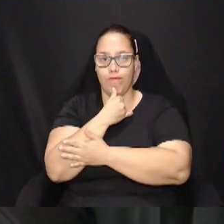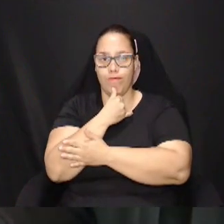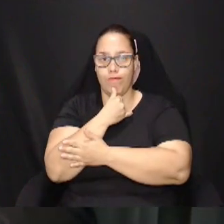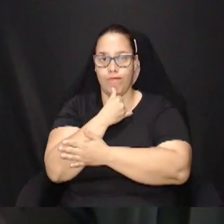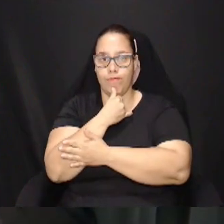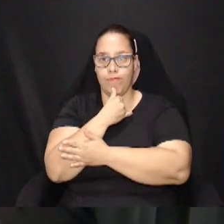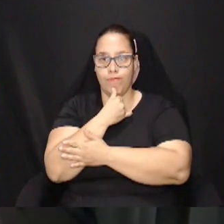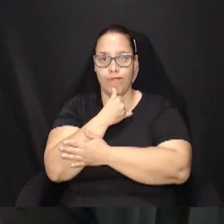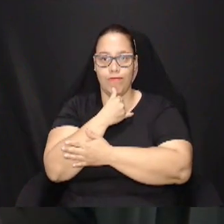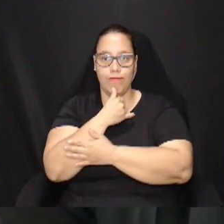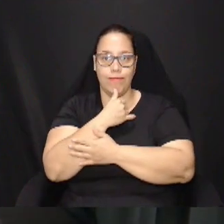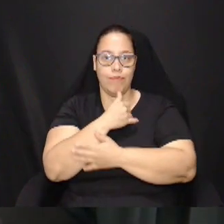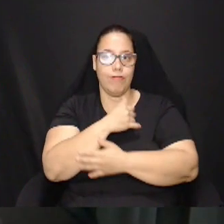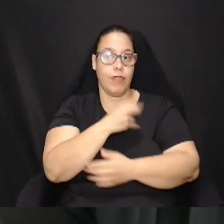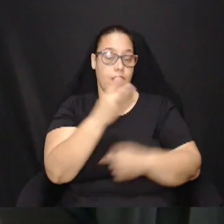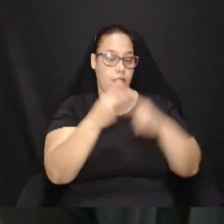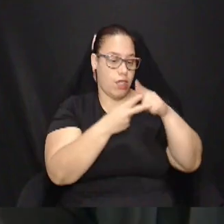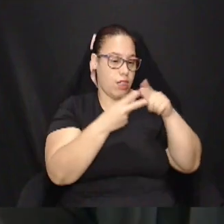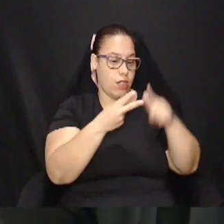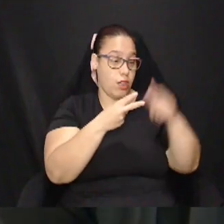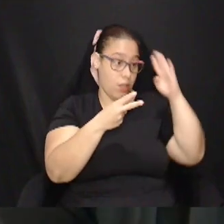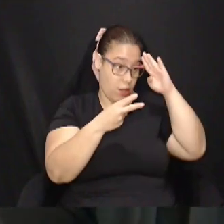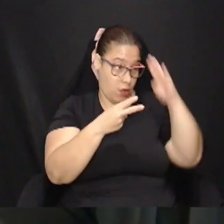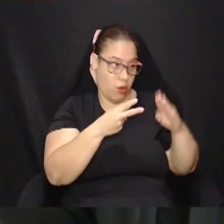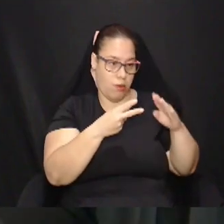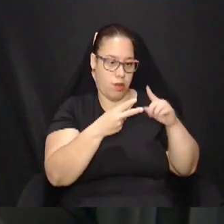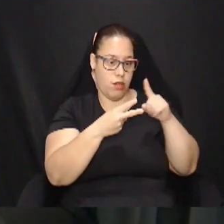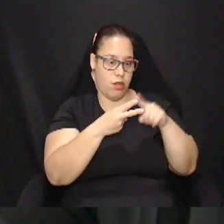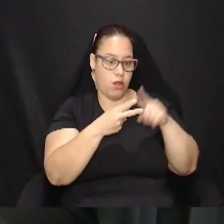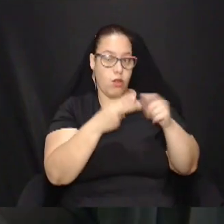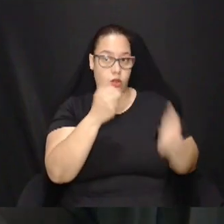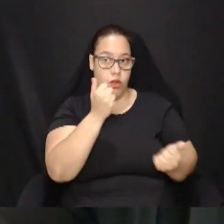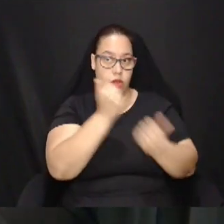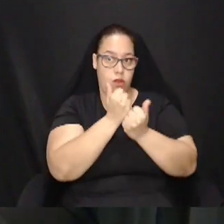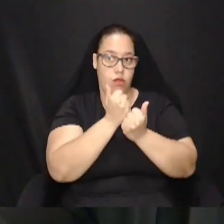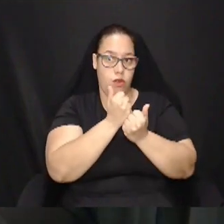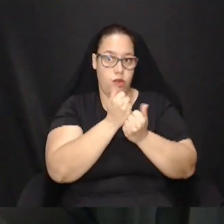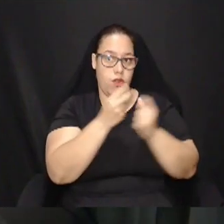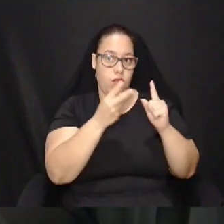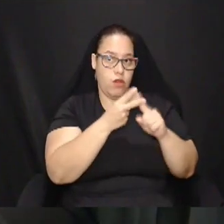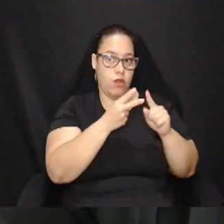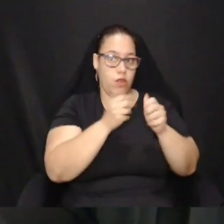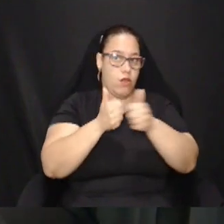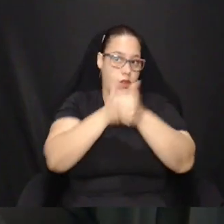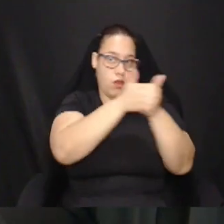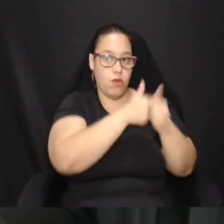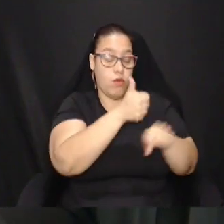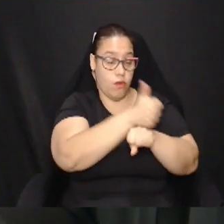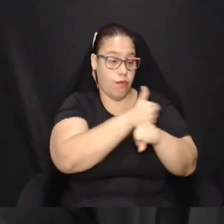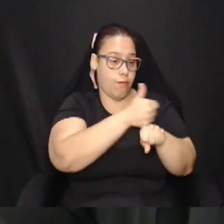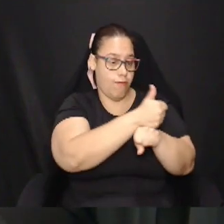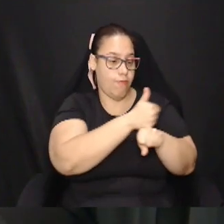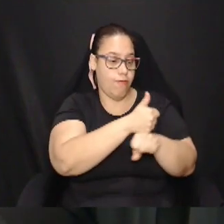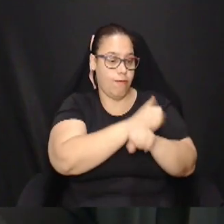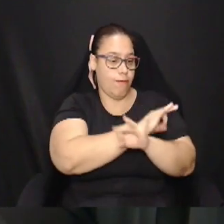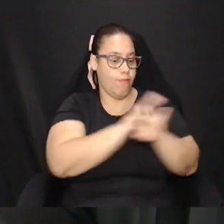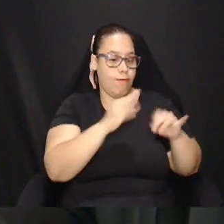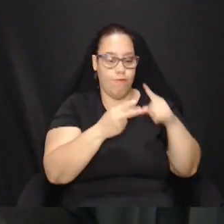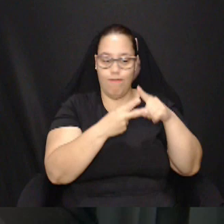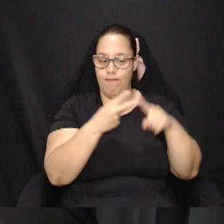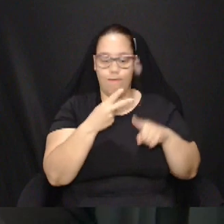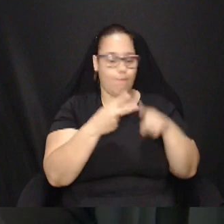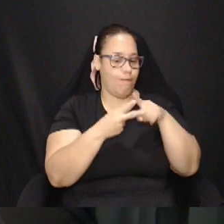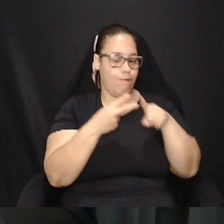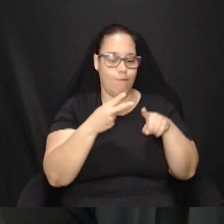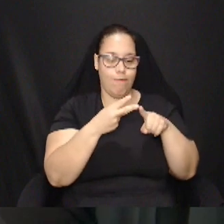Acho que 2 principais pontos: rede de apoio e acompanhamento profissional. Perfeito. Nenhum dos dois se anula,